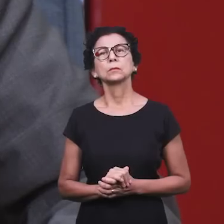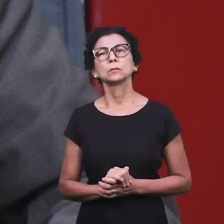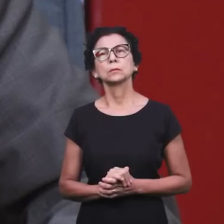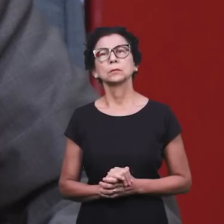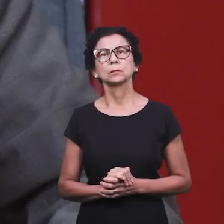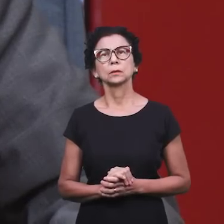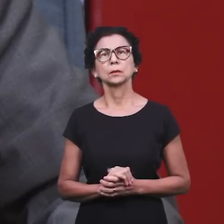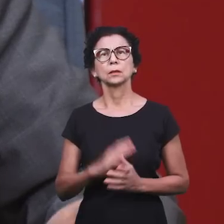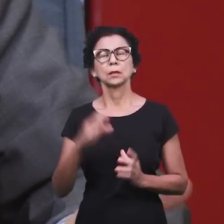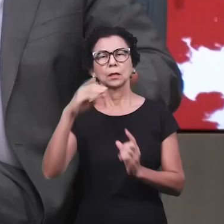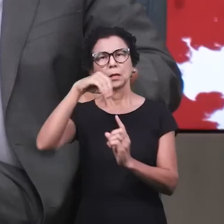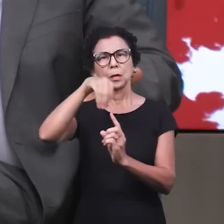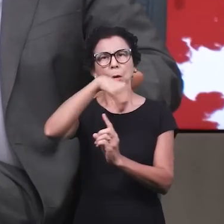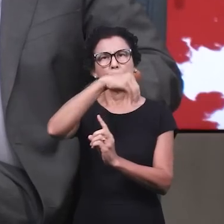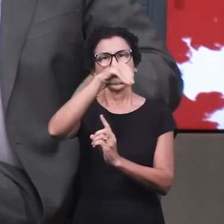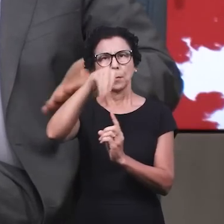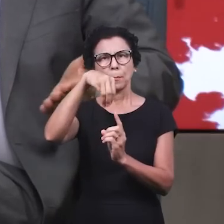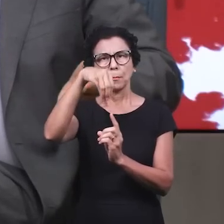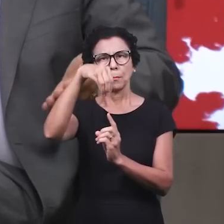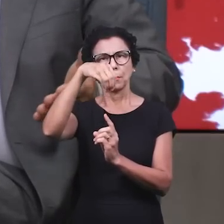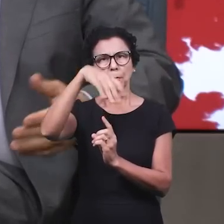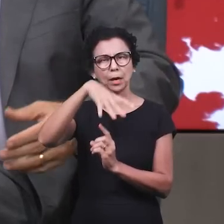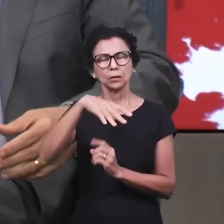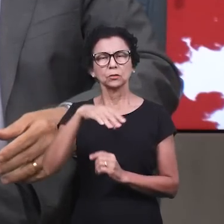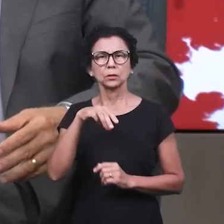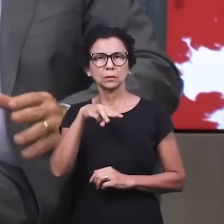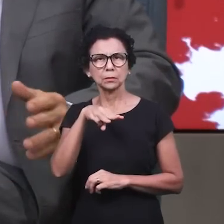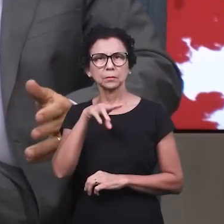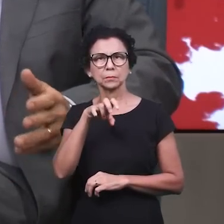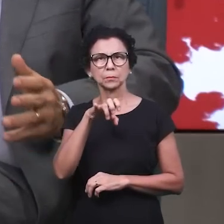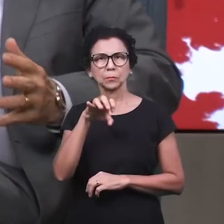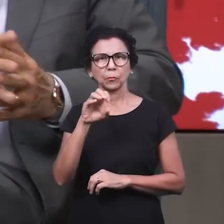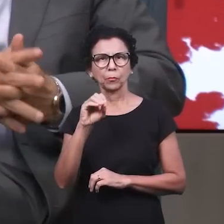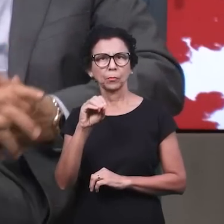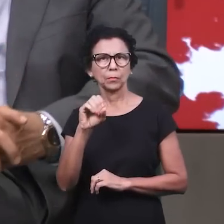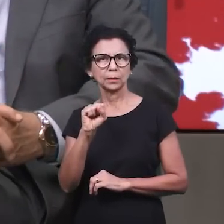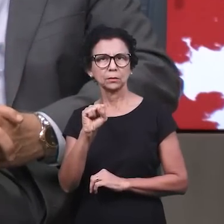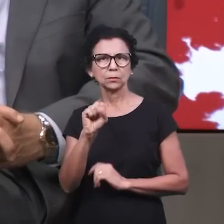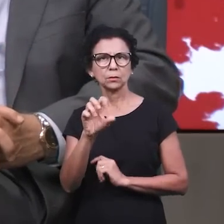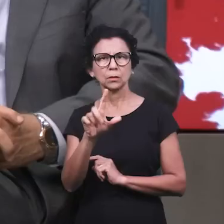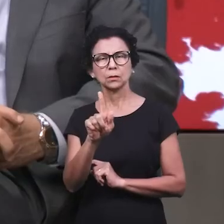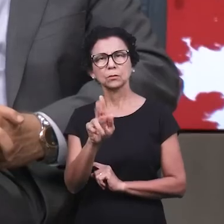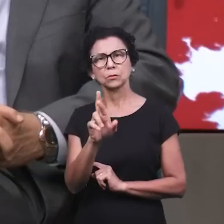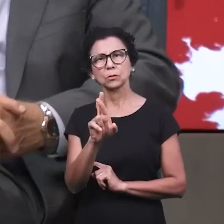meios, né? Antigamente a gente falava meios de graça, algumas pessoas,